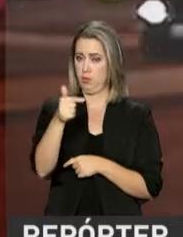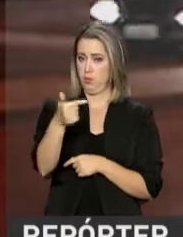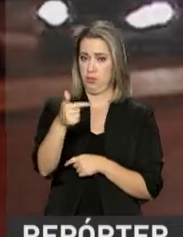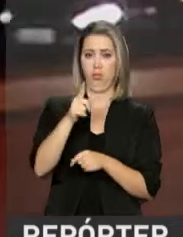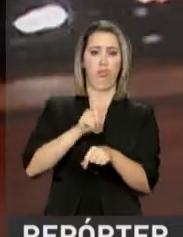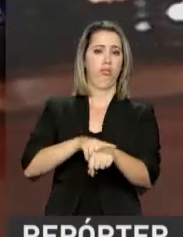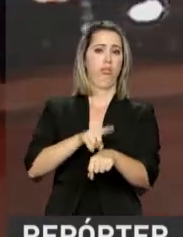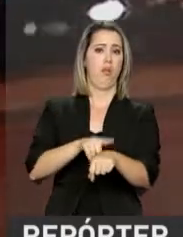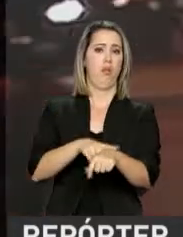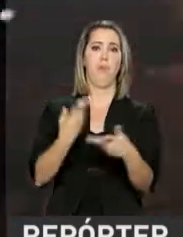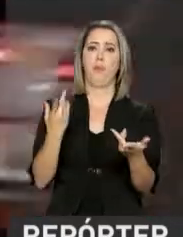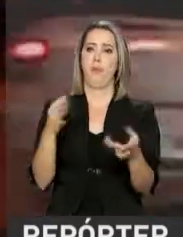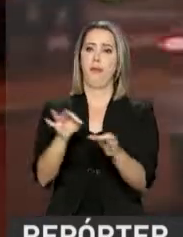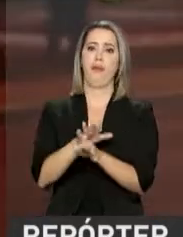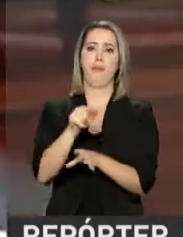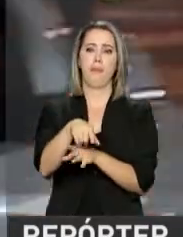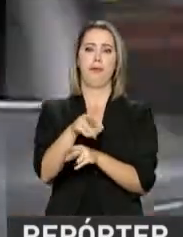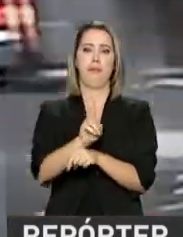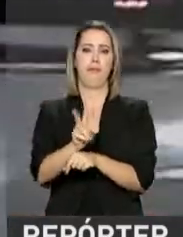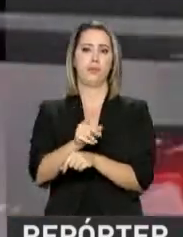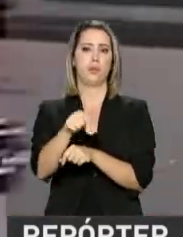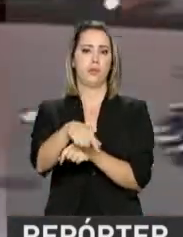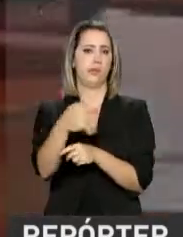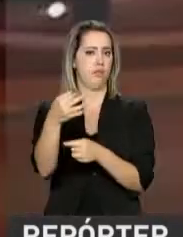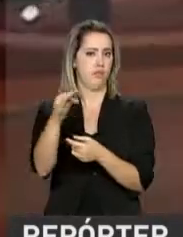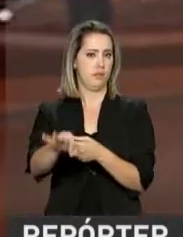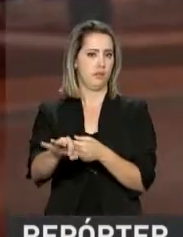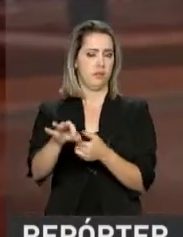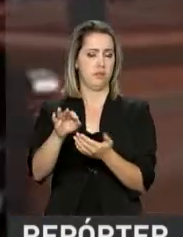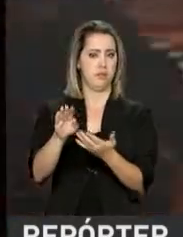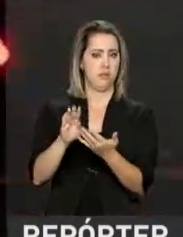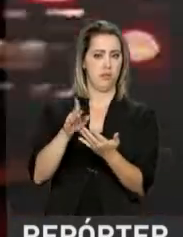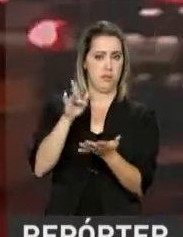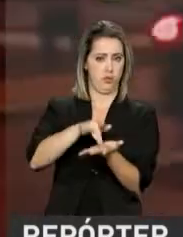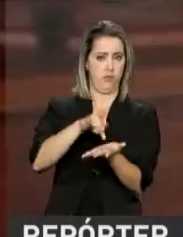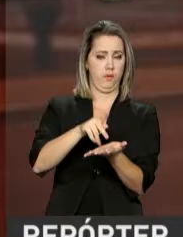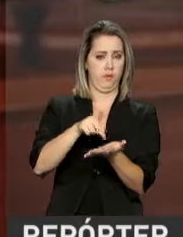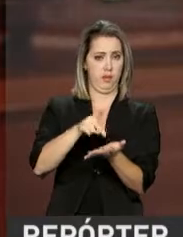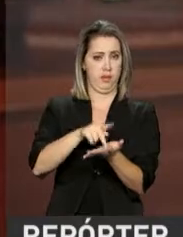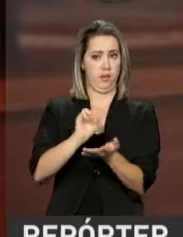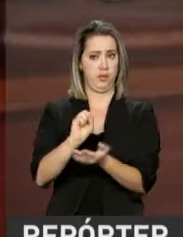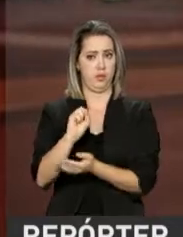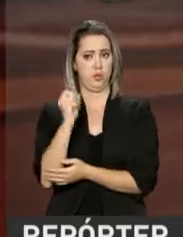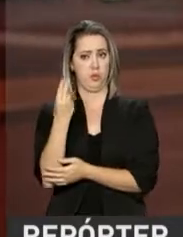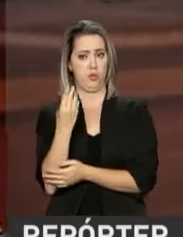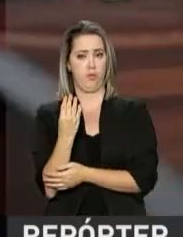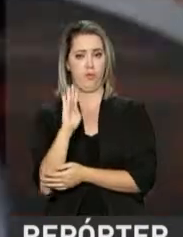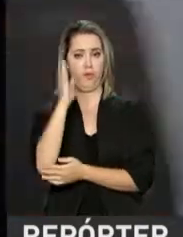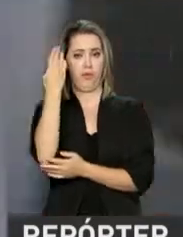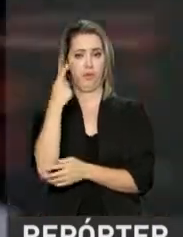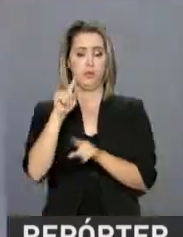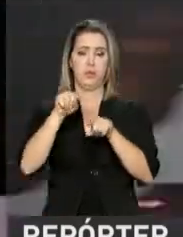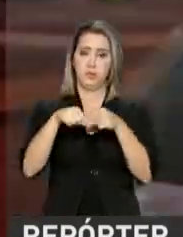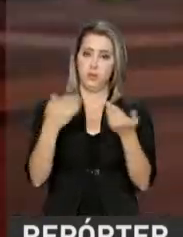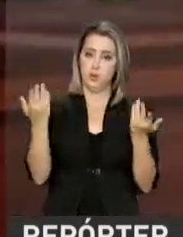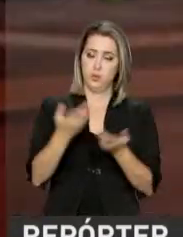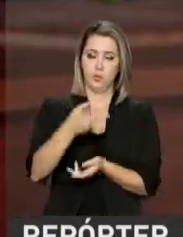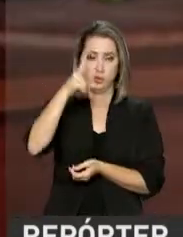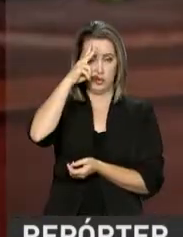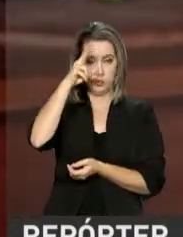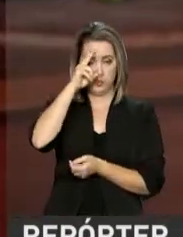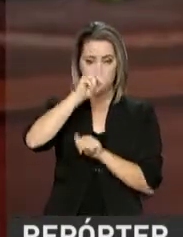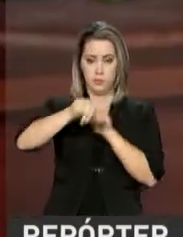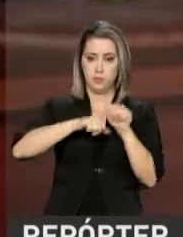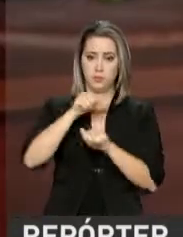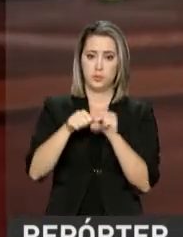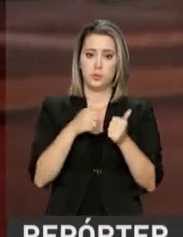a finalização dessa perícia, a defesa do presidente Michel Temer mudou de estratégia nesta segunda-feira